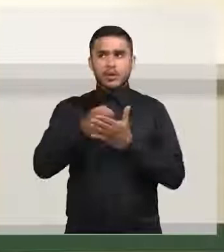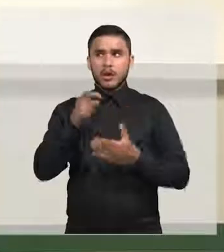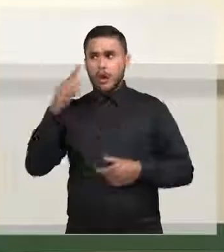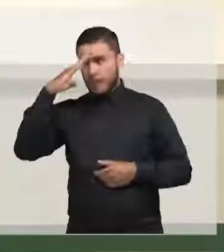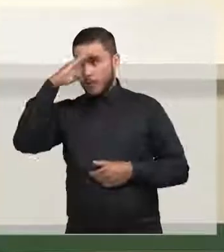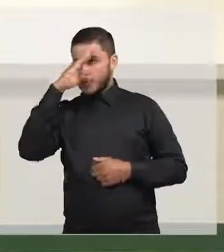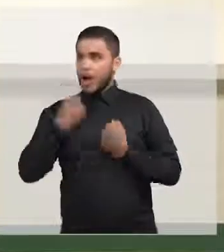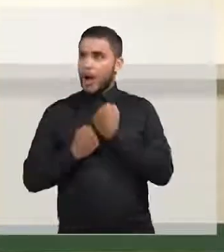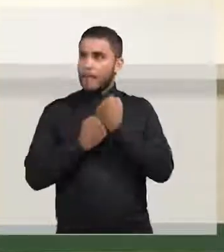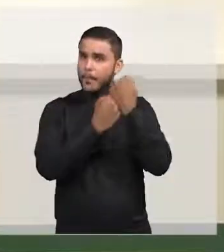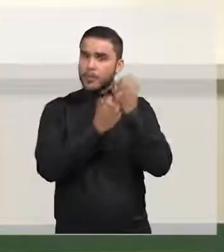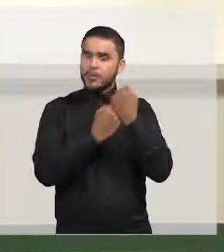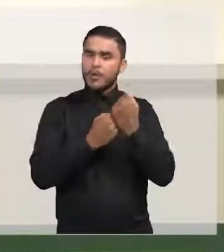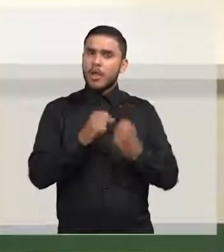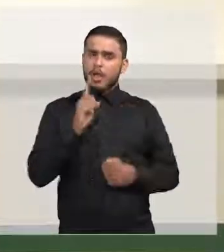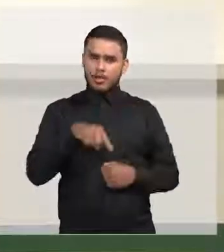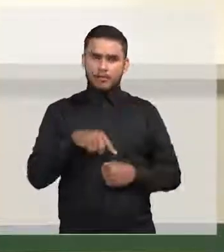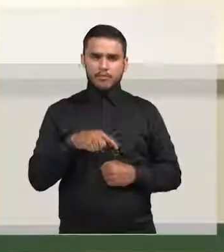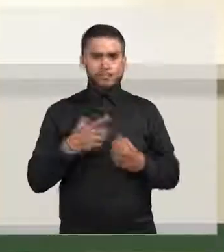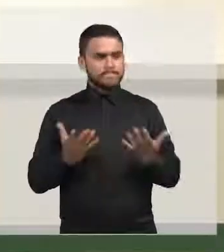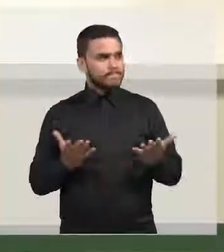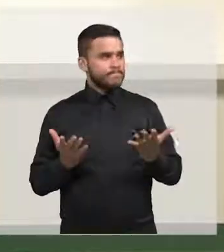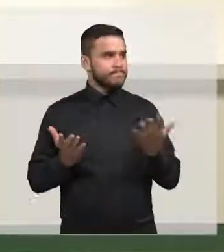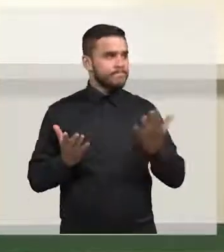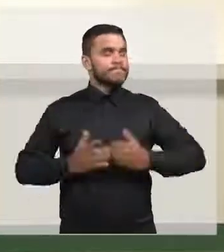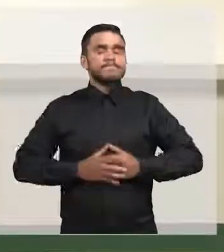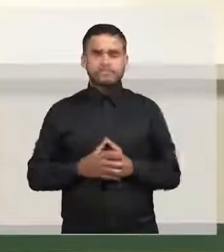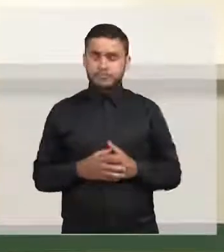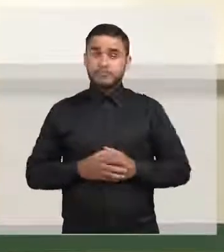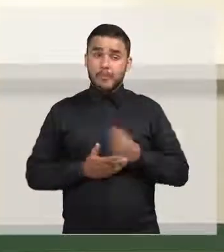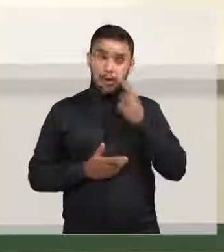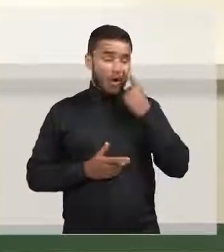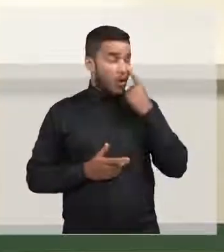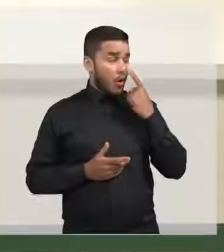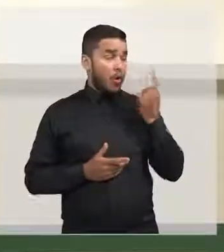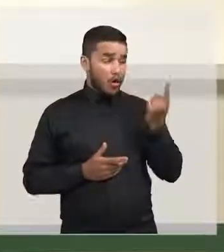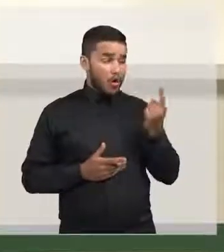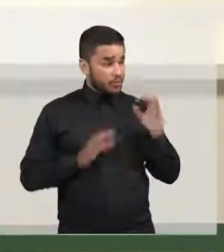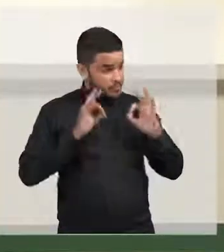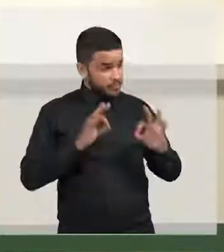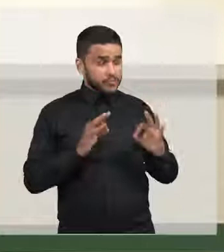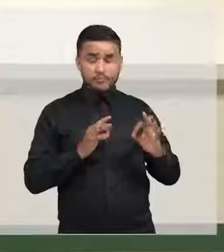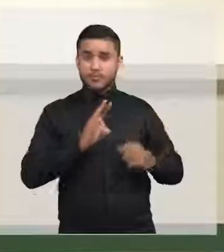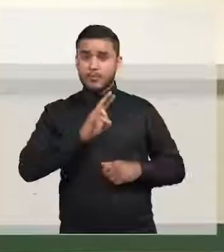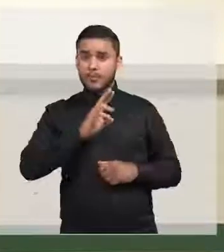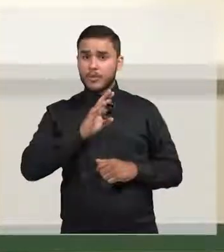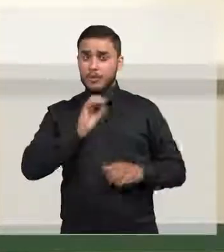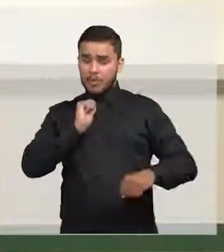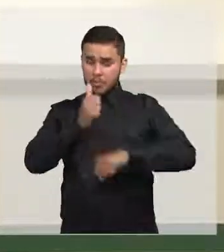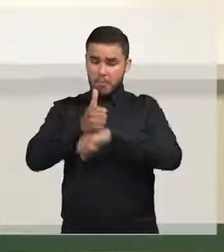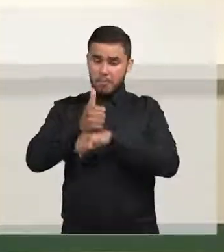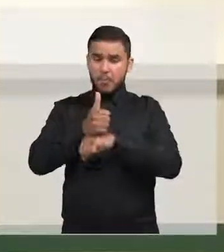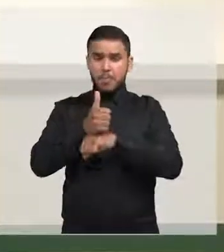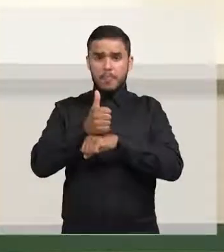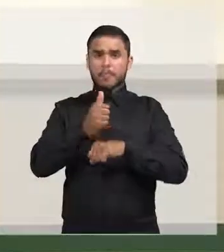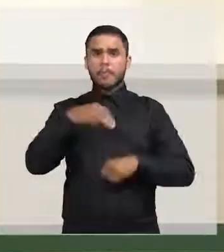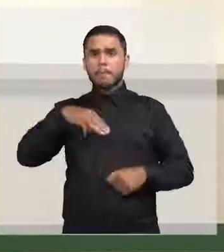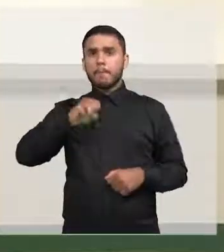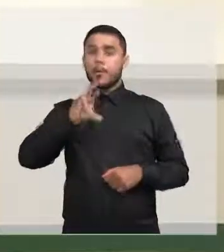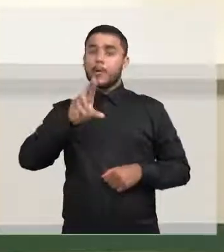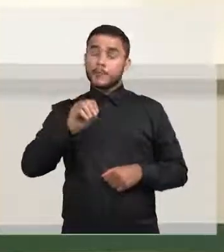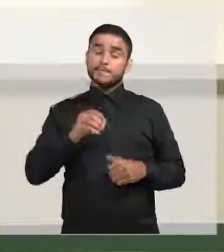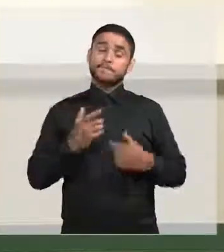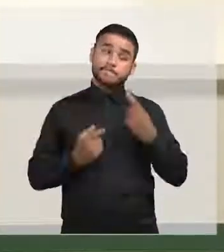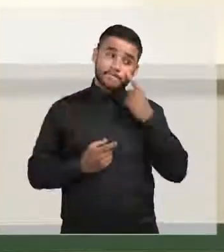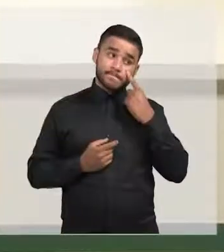dúvida, fortalecer aqueles que descrevem a Lava Jato como uma operação parcial, afetando a reputação positiva que